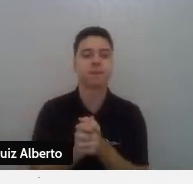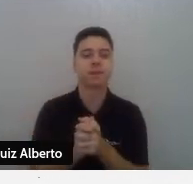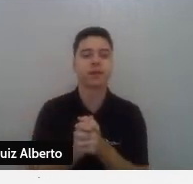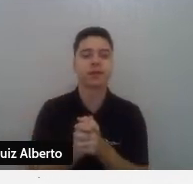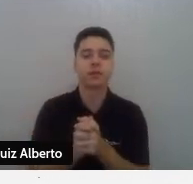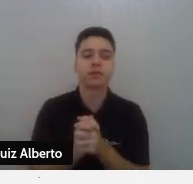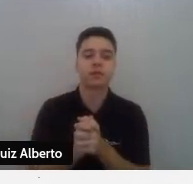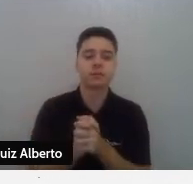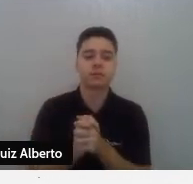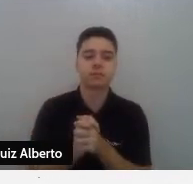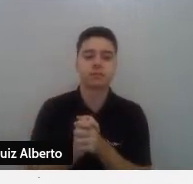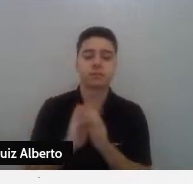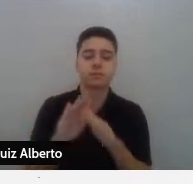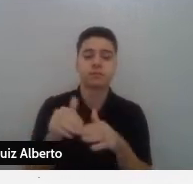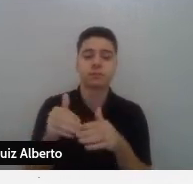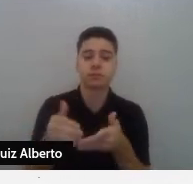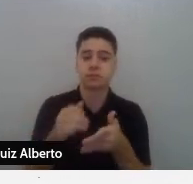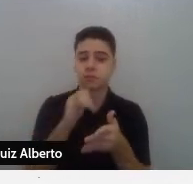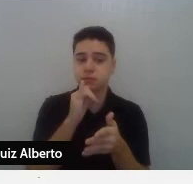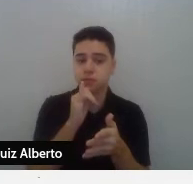Então,